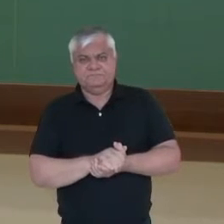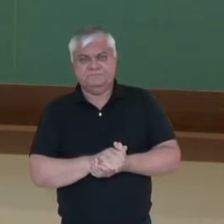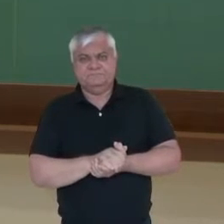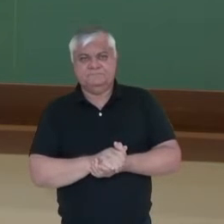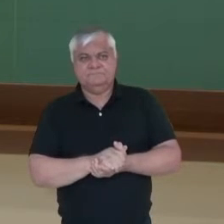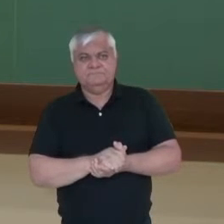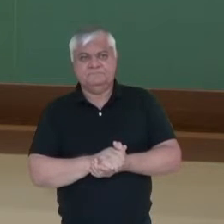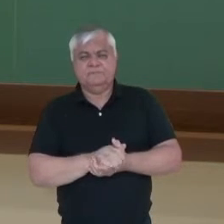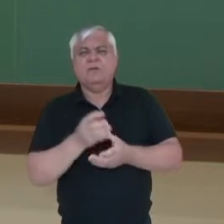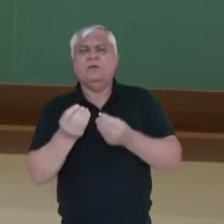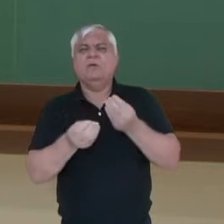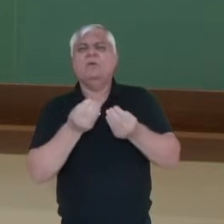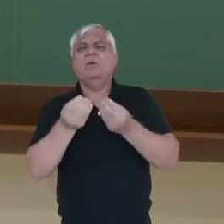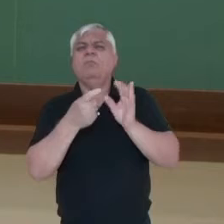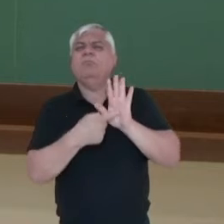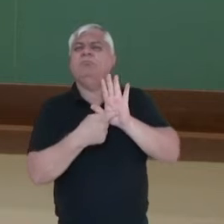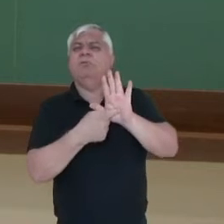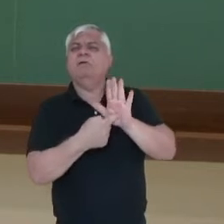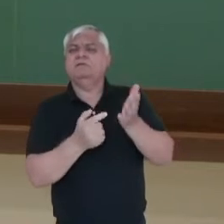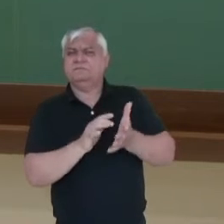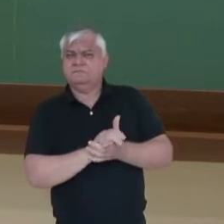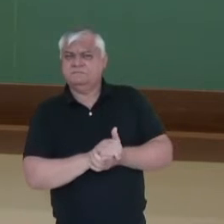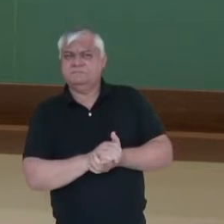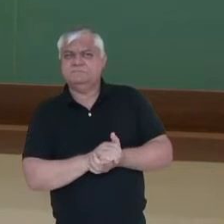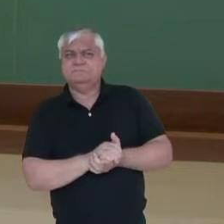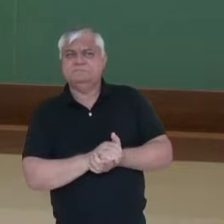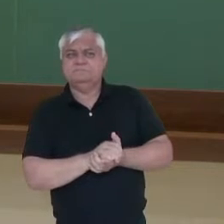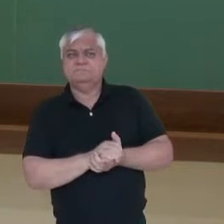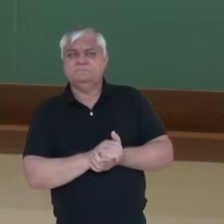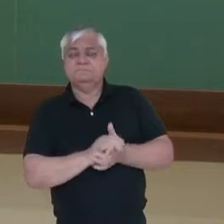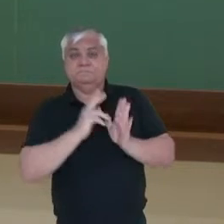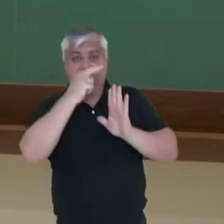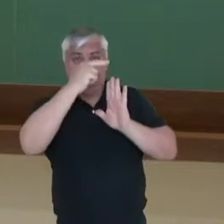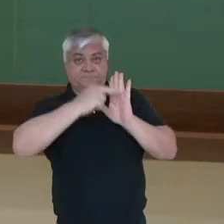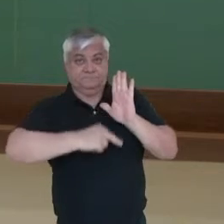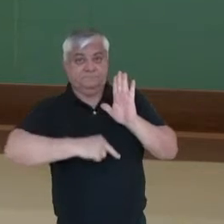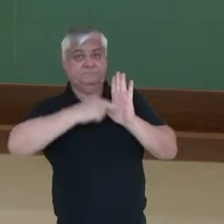essa ideia é apresentada. Então, esta carta,